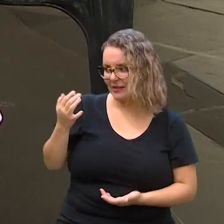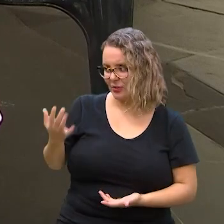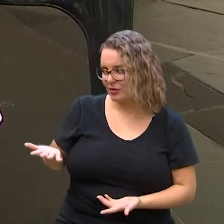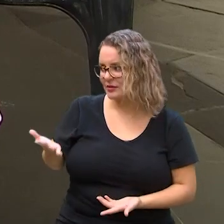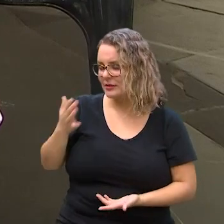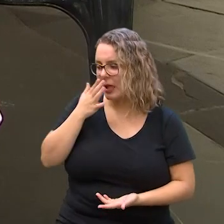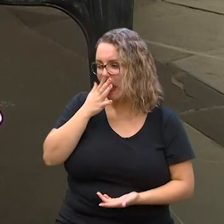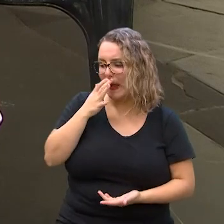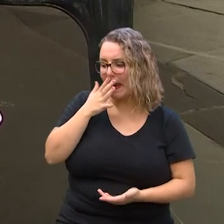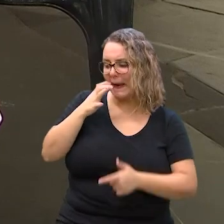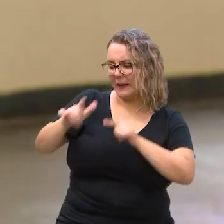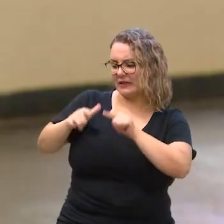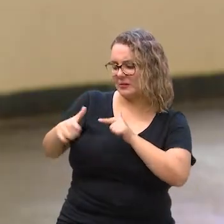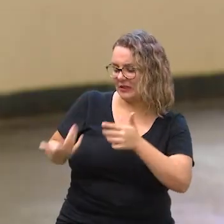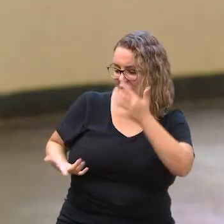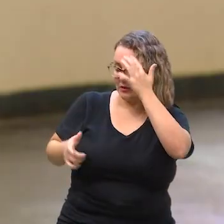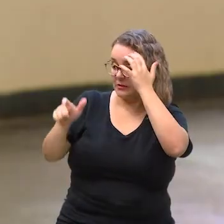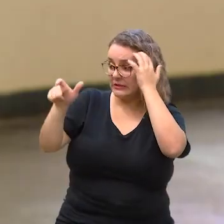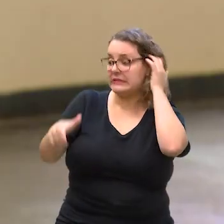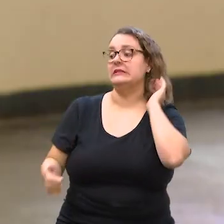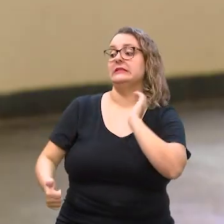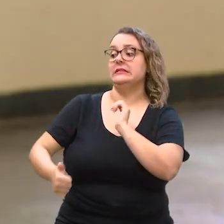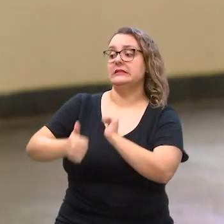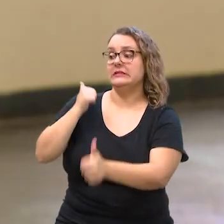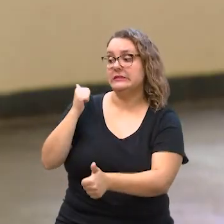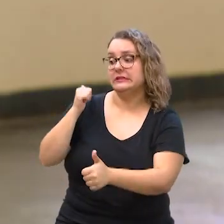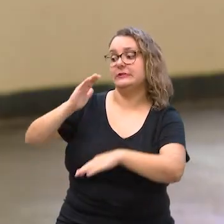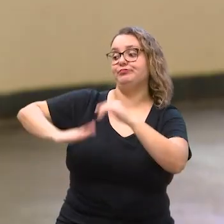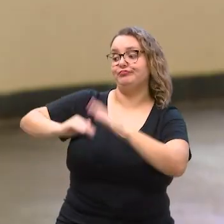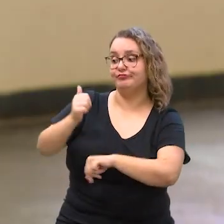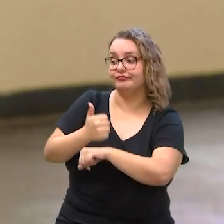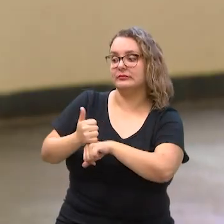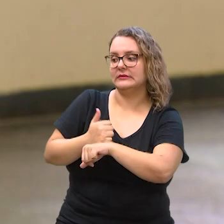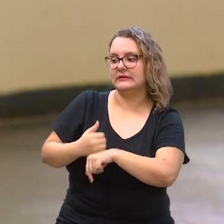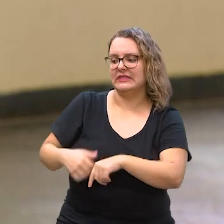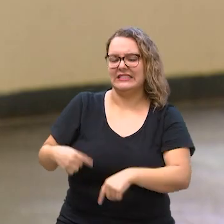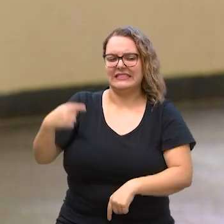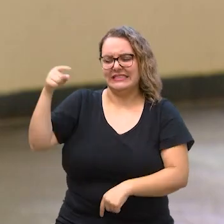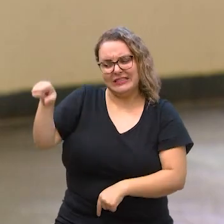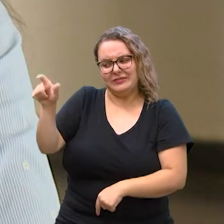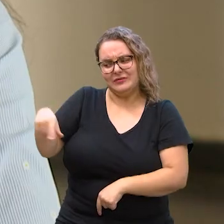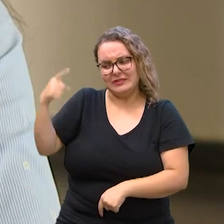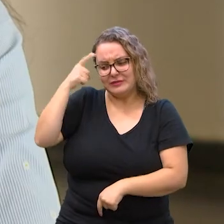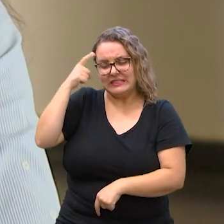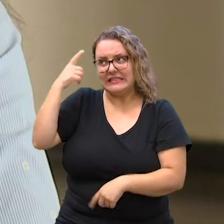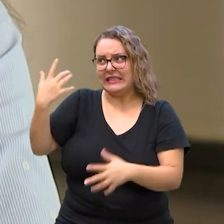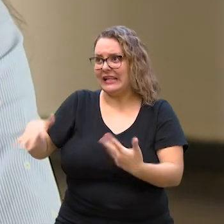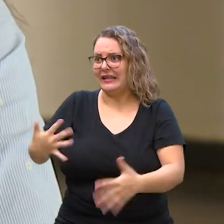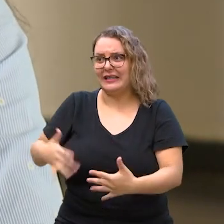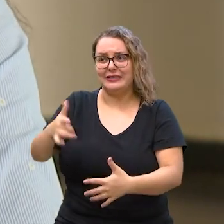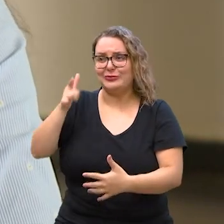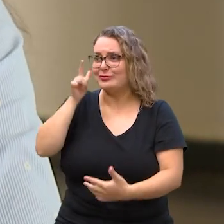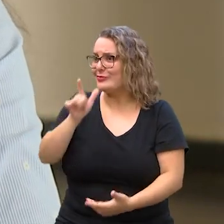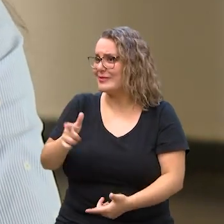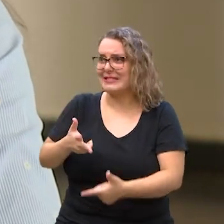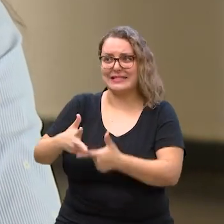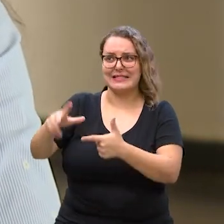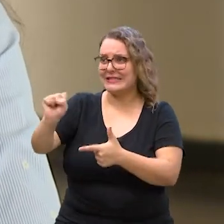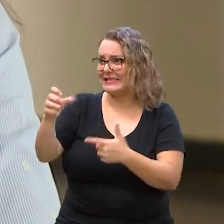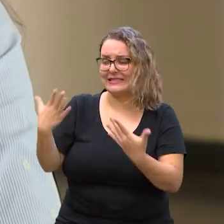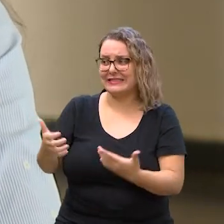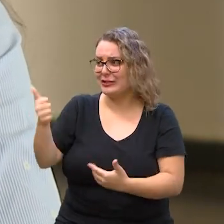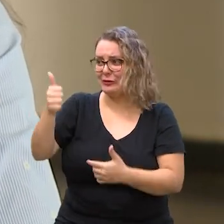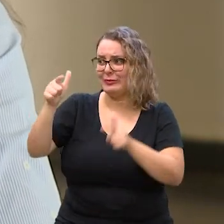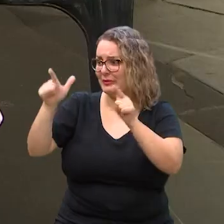estava trabalhando com um determinado atleta, pressão muito grande por vitória, e você pensando, mas não tem condições de chegar no primeiro lugar. Isso